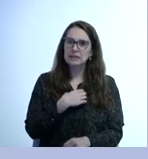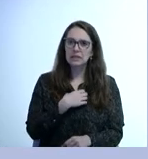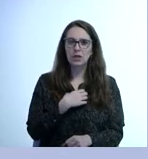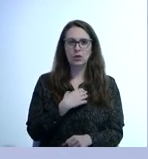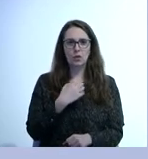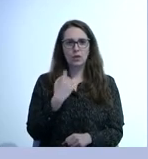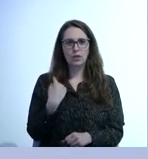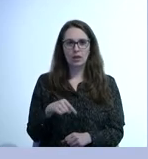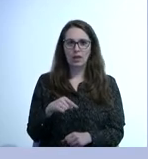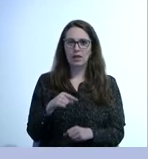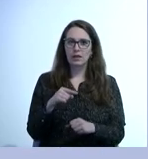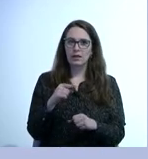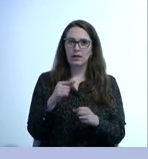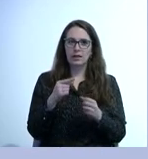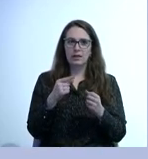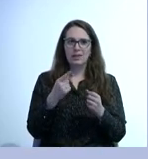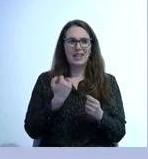próprio das obras de João Luís.